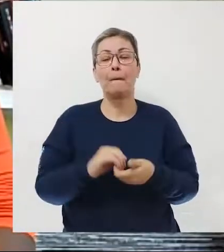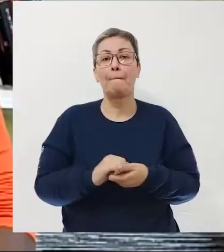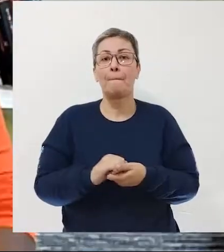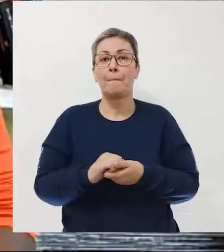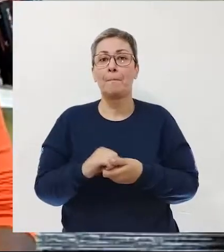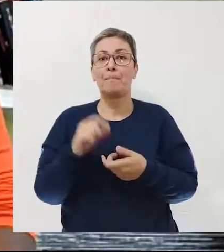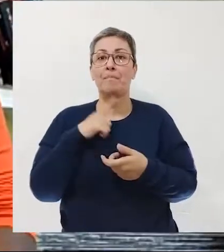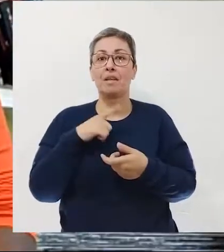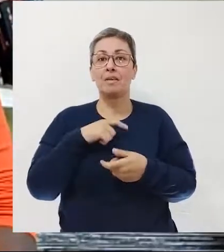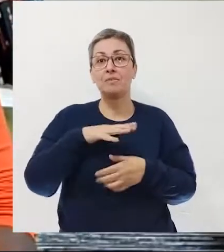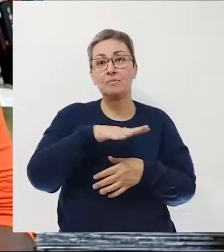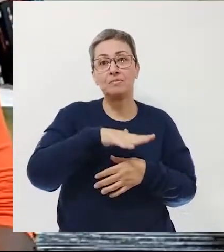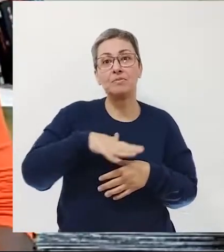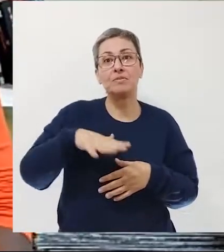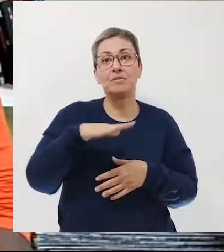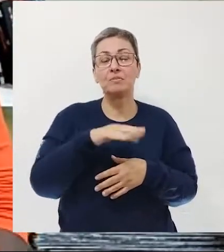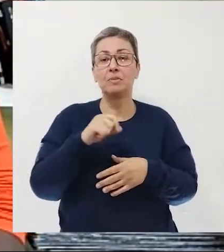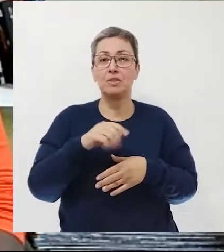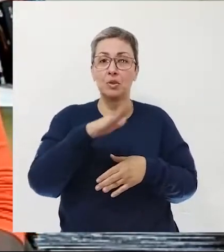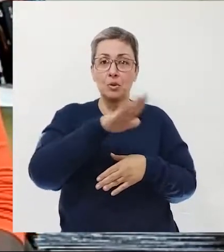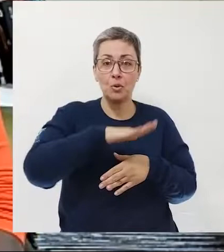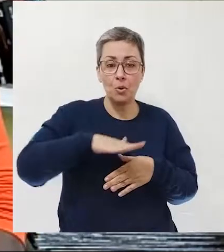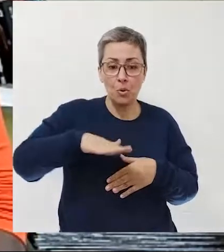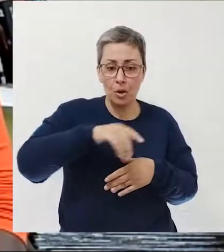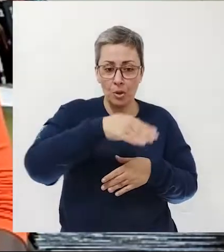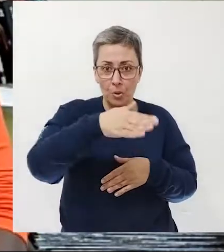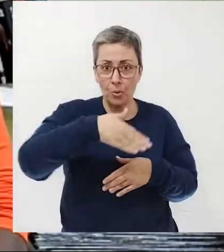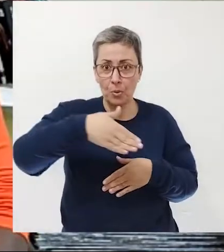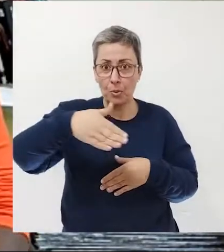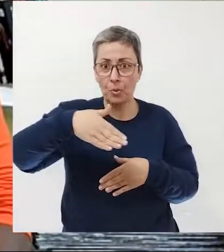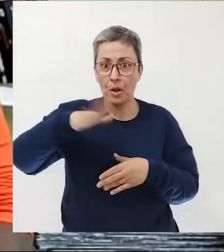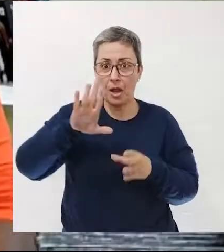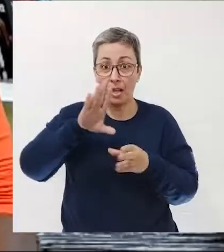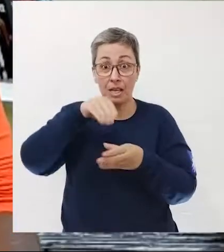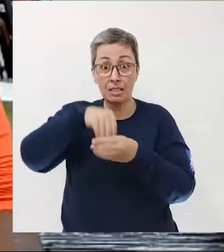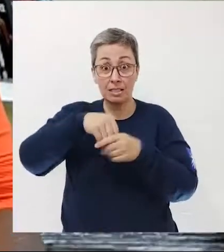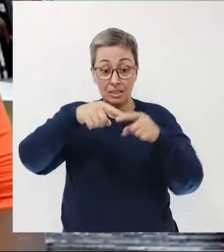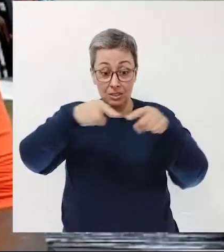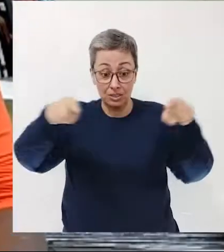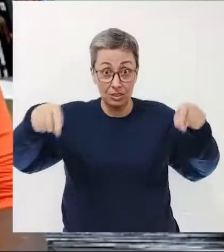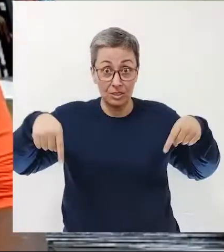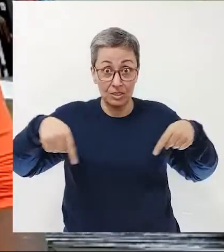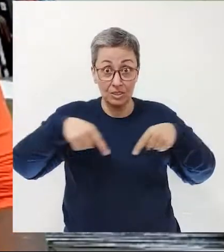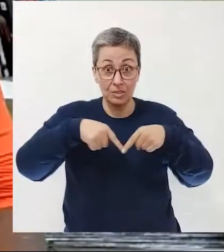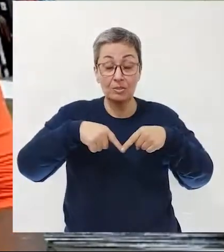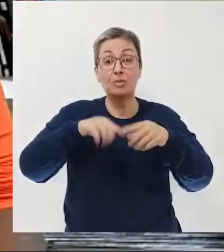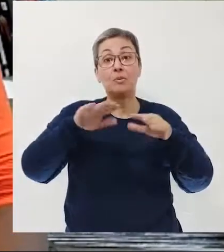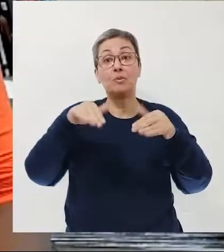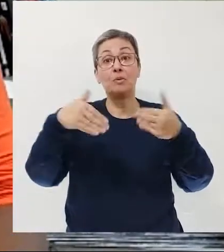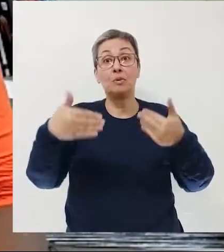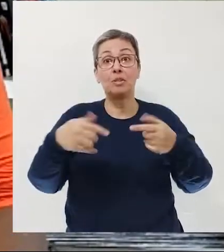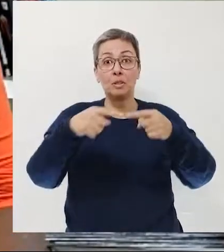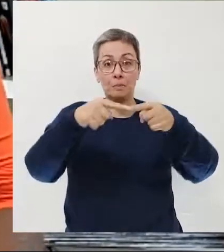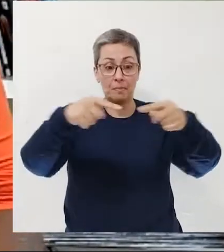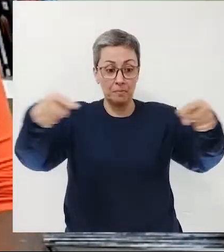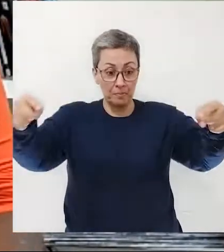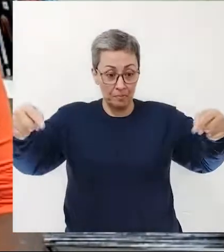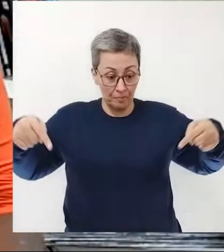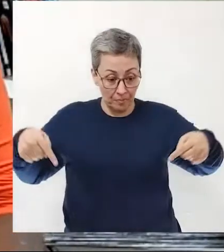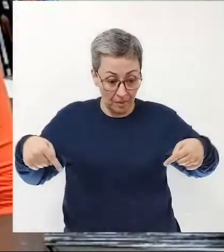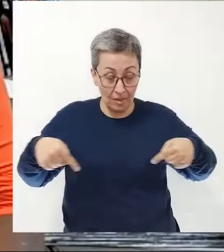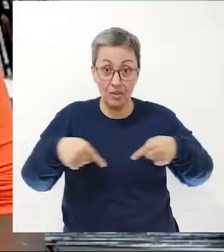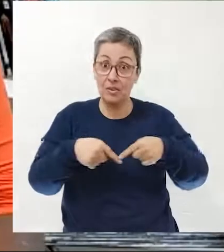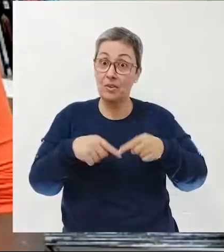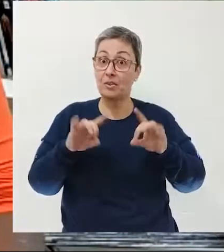hoje. A área é o preenchimento, a parte interna da figura, enquanto o perímetro é